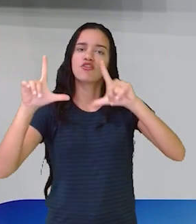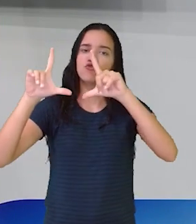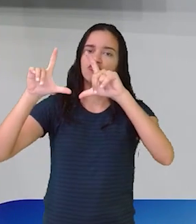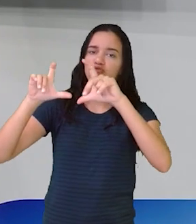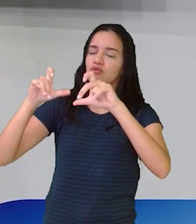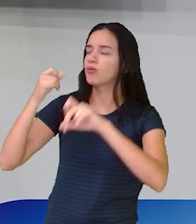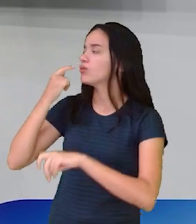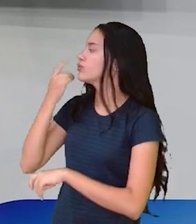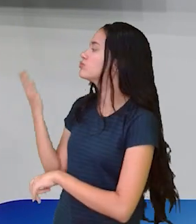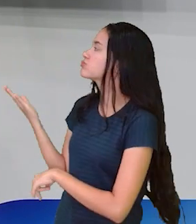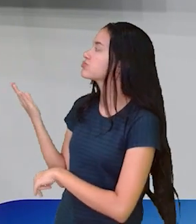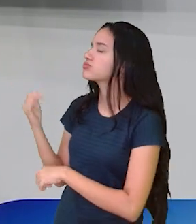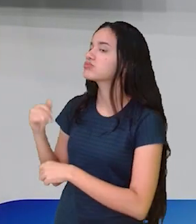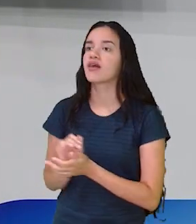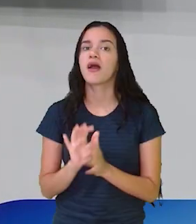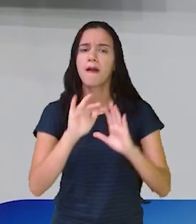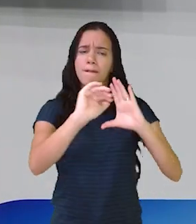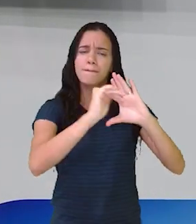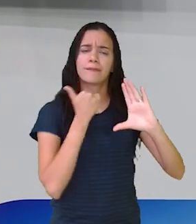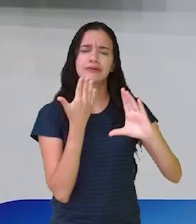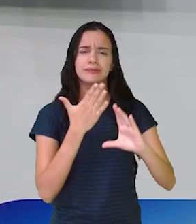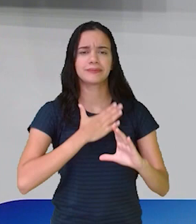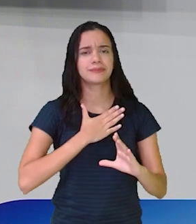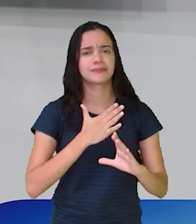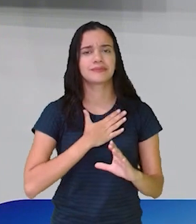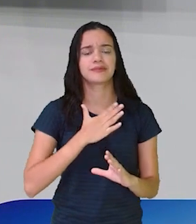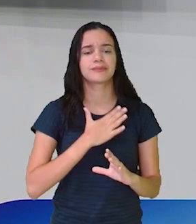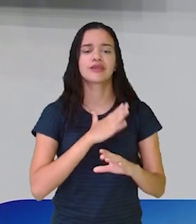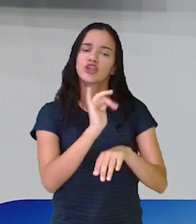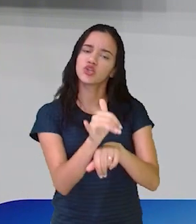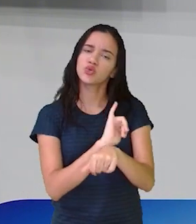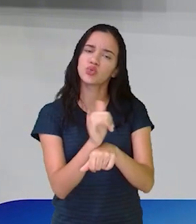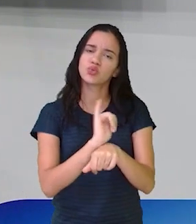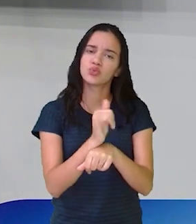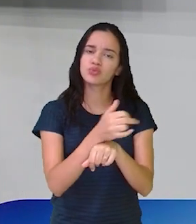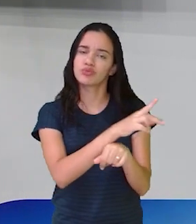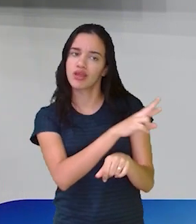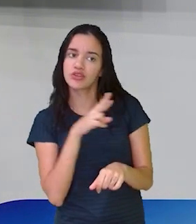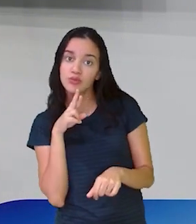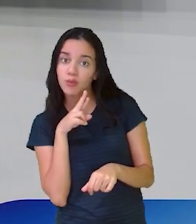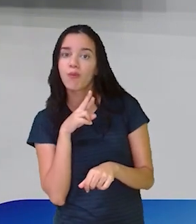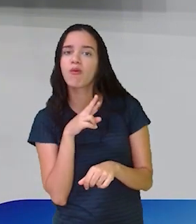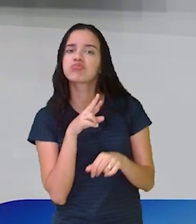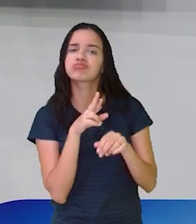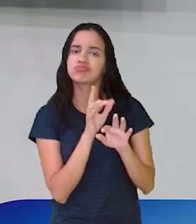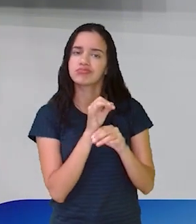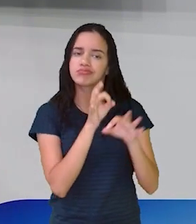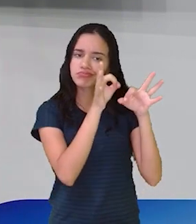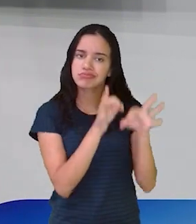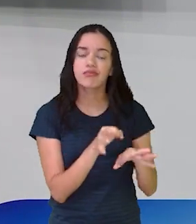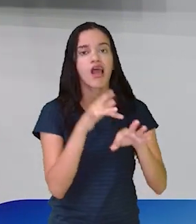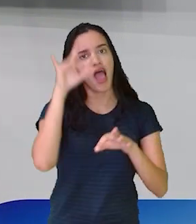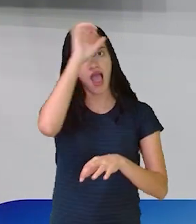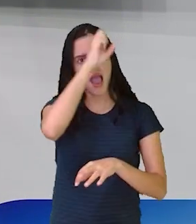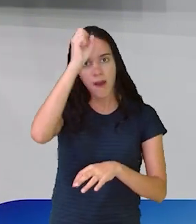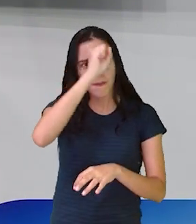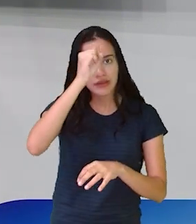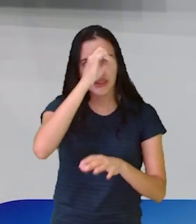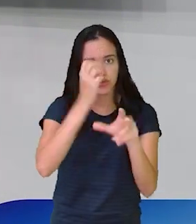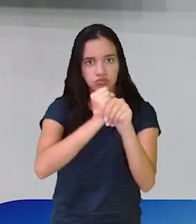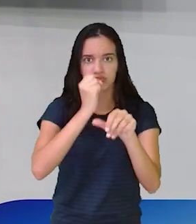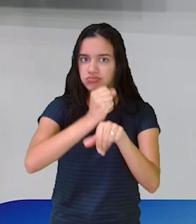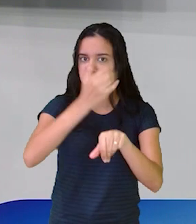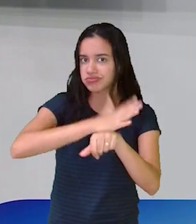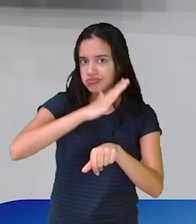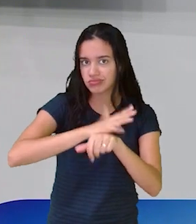foto, manda para mim, lá no YouTube, manda a tua resposta, responde direitinho. Já aprendeu como faz o cálculo,